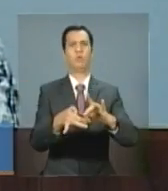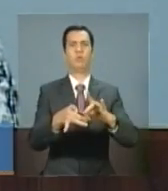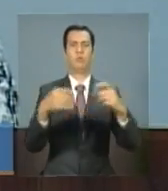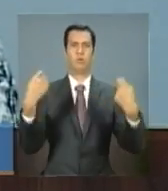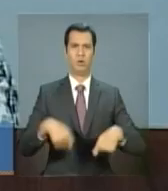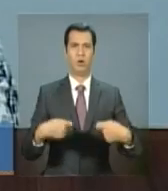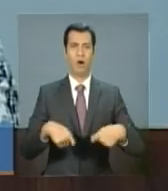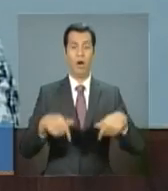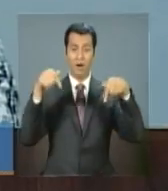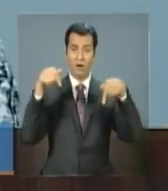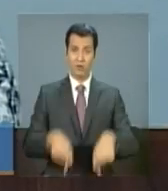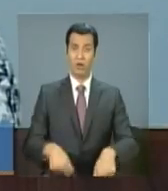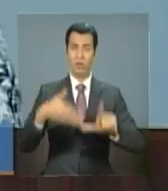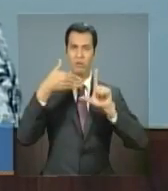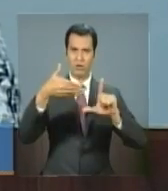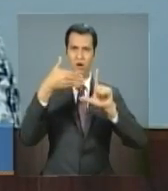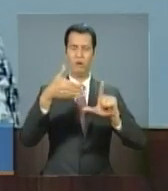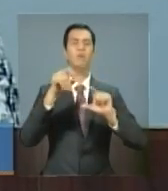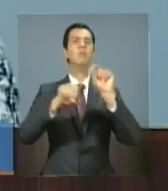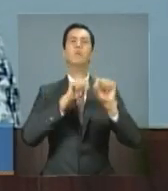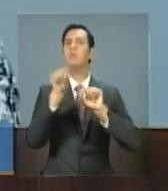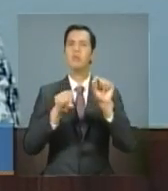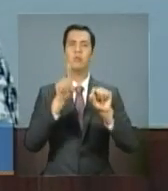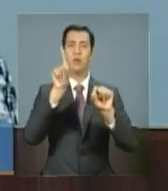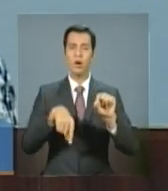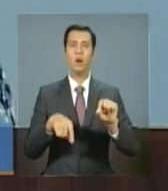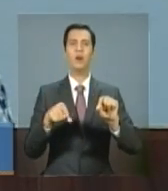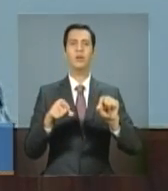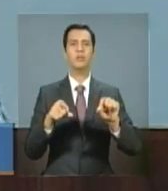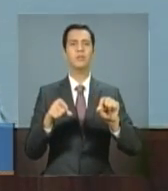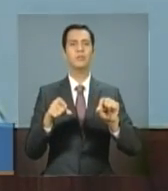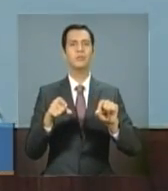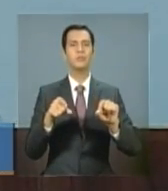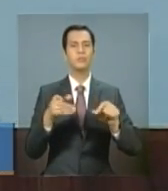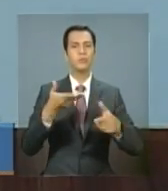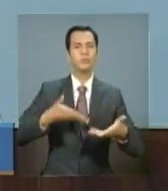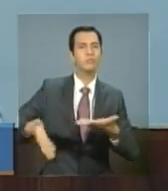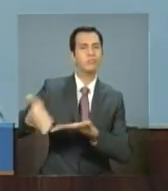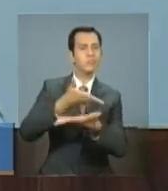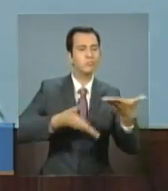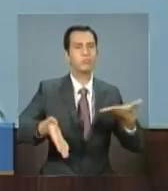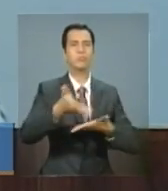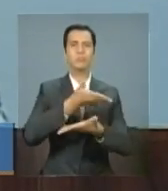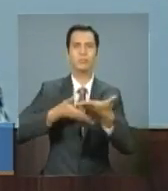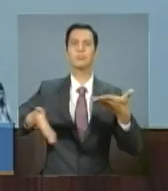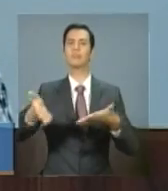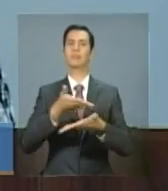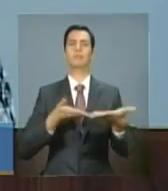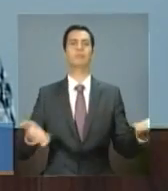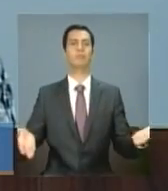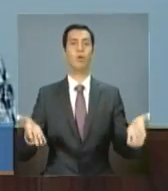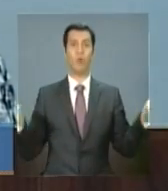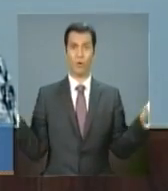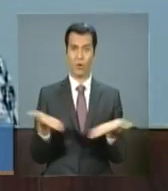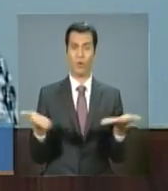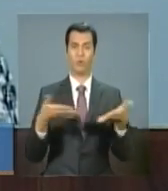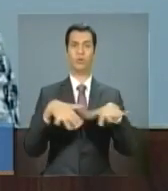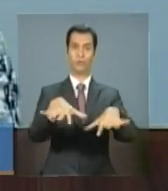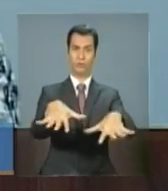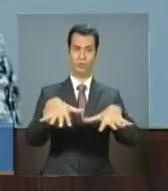esse espaço, que é um espaço de conversa e de articulação. Como eu tinha dito, nós, né, Lúcia, nós estamos aqui hoje com um plenário que é um